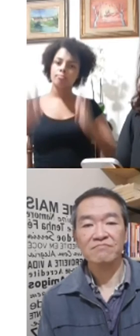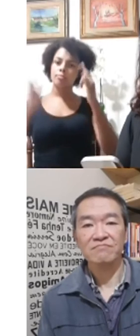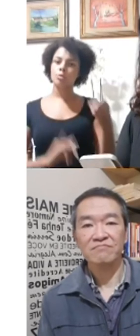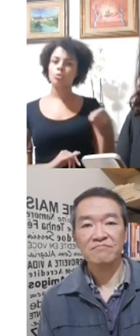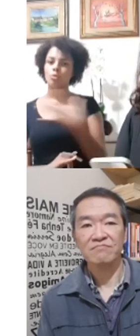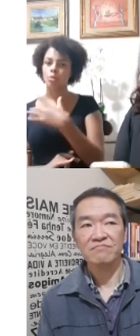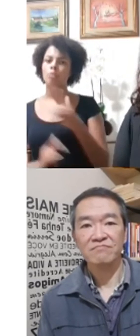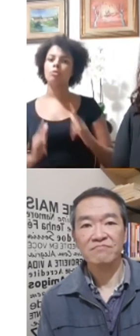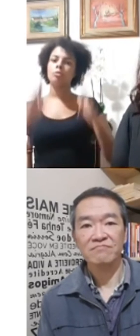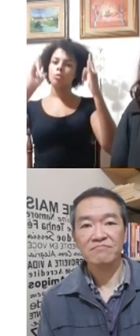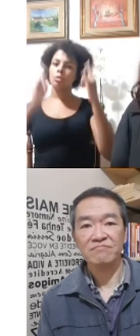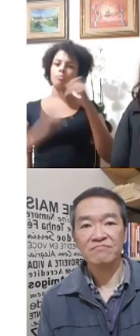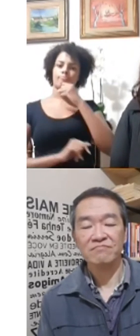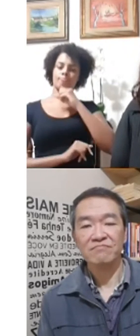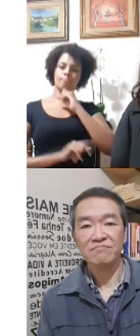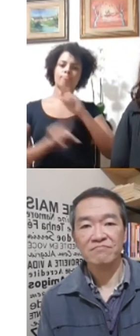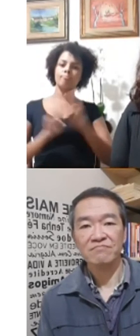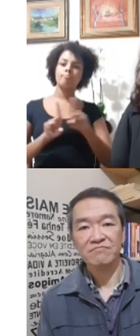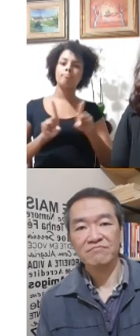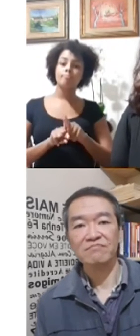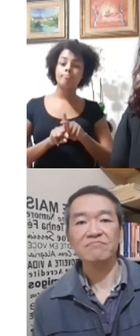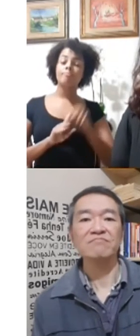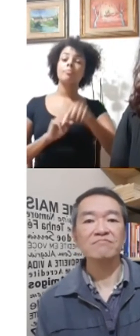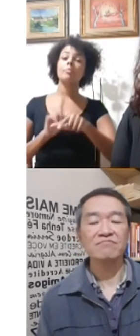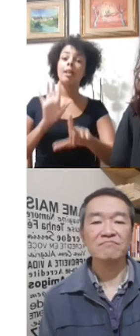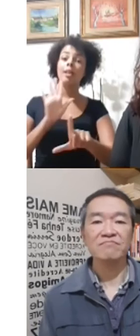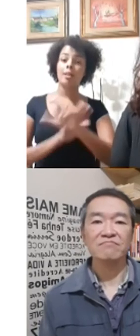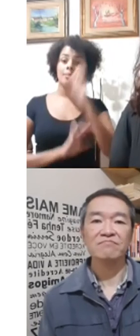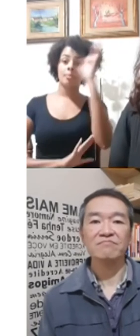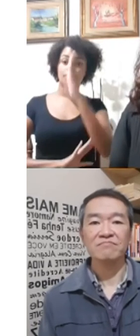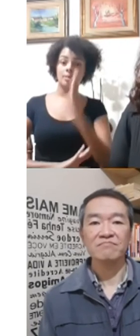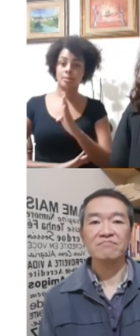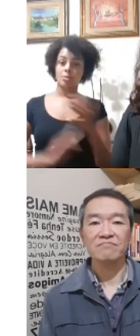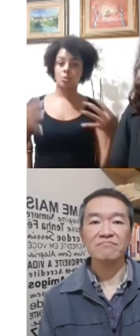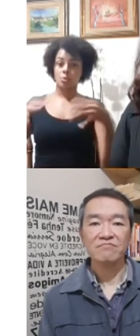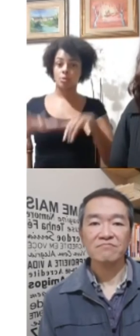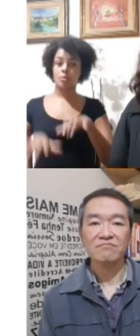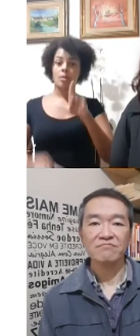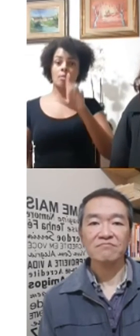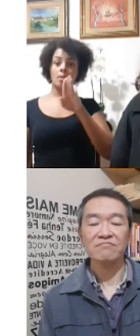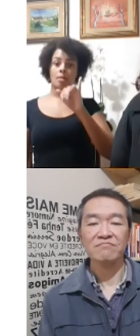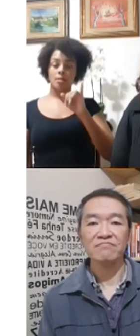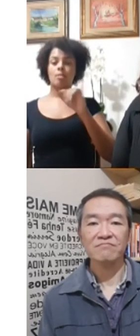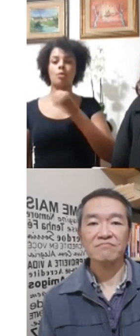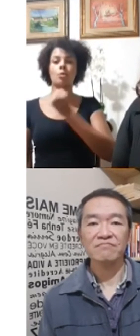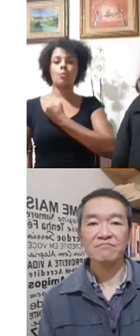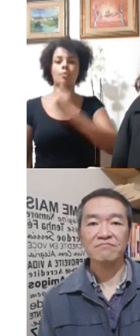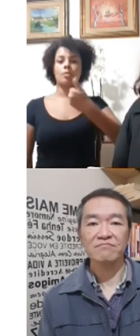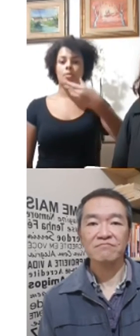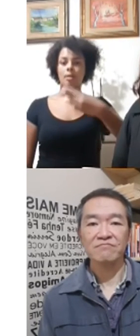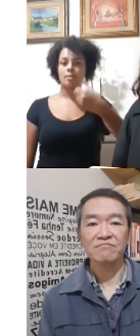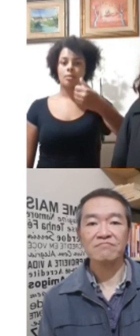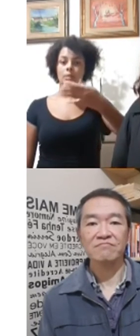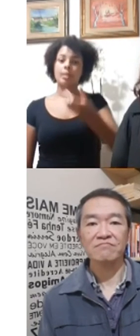os empreendimentos mais antigos, e na Lei Brasileira de Inclusão, a Lei 13.146, faz